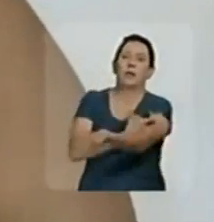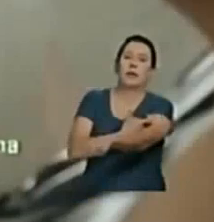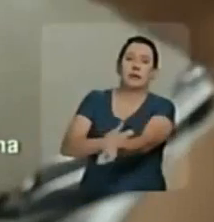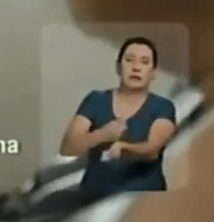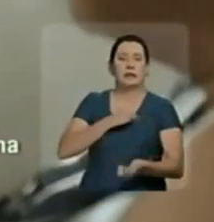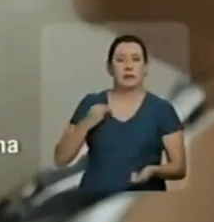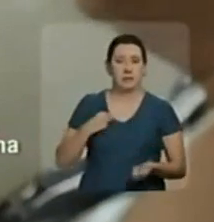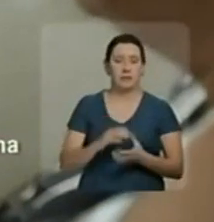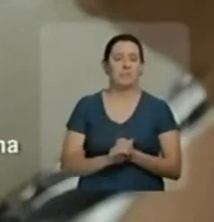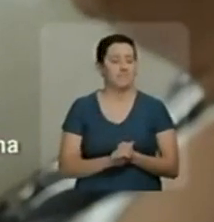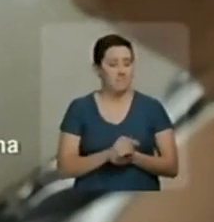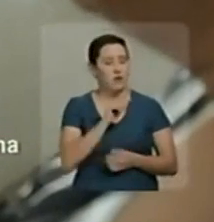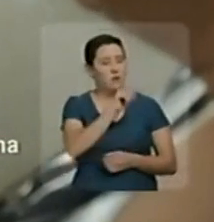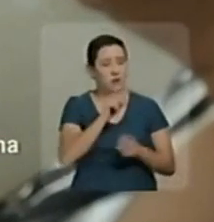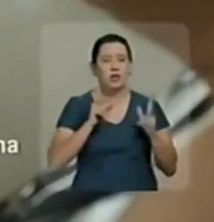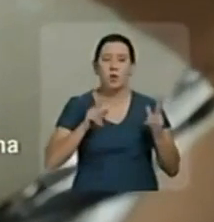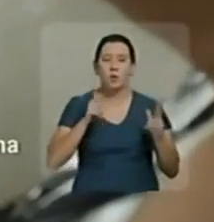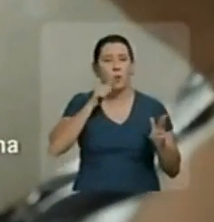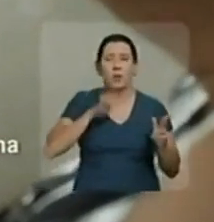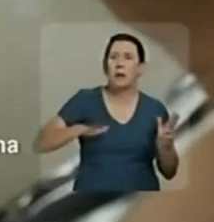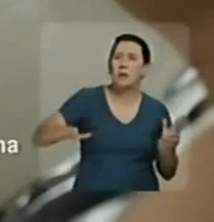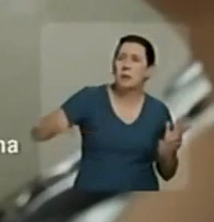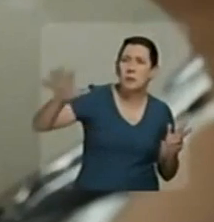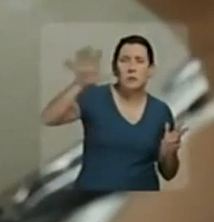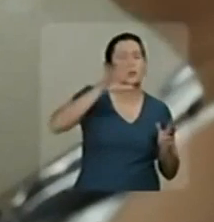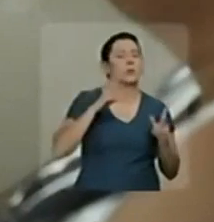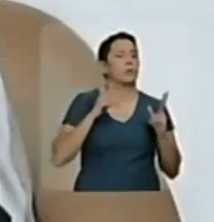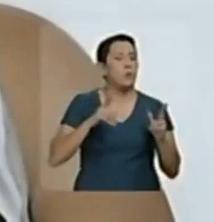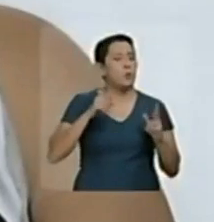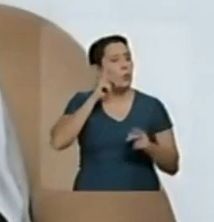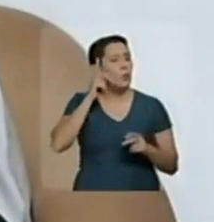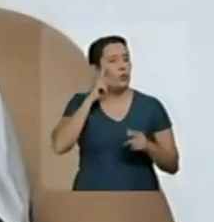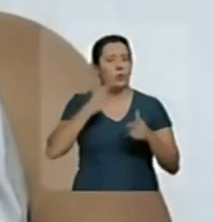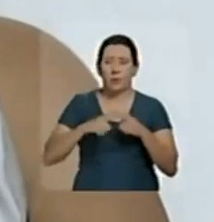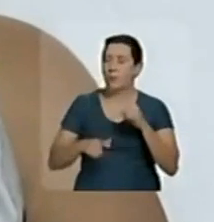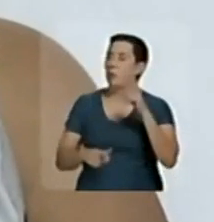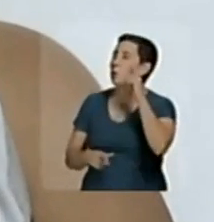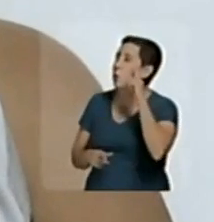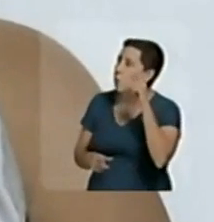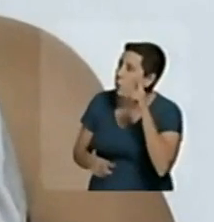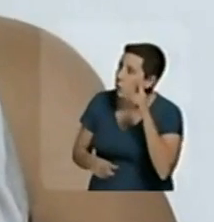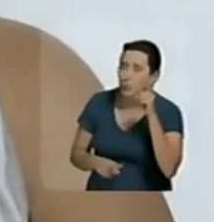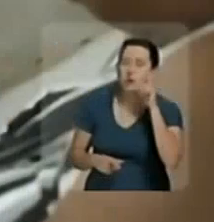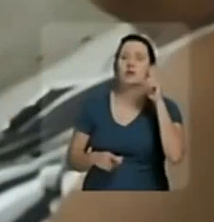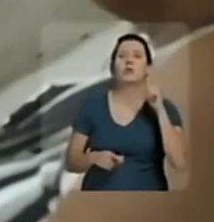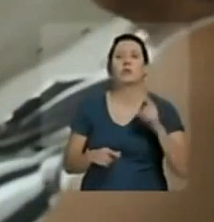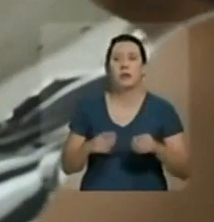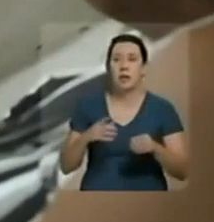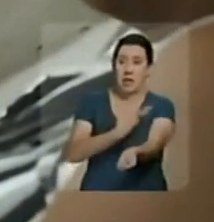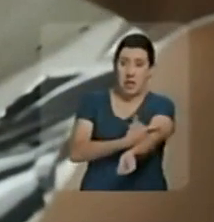exames. Você e milhares de outras pessoas sofrem esse problema todo dia em São Paulo. Todo dia, todos os dias.